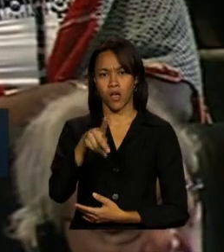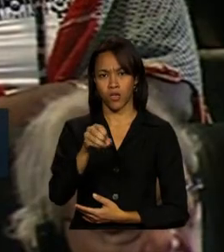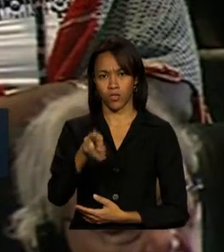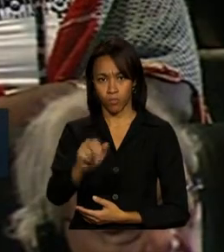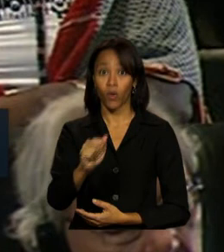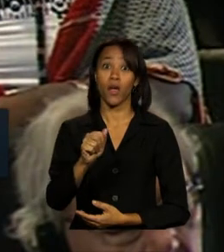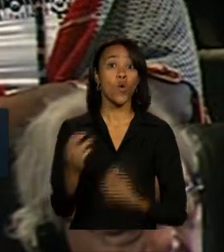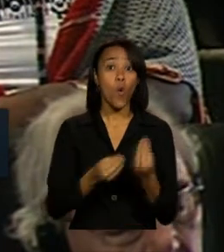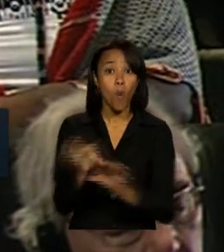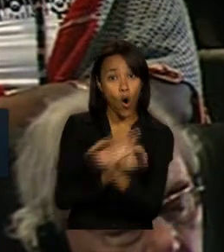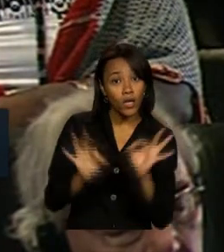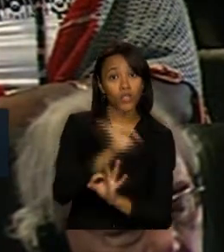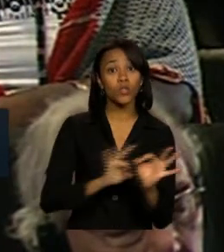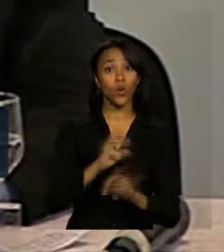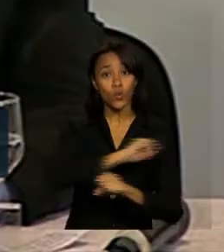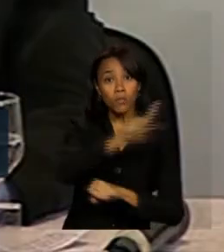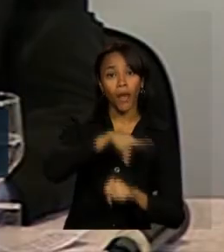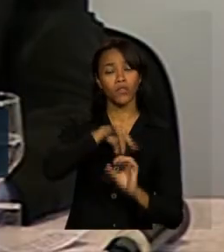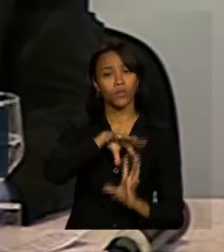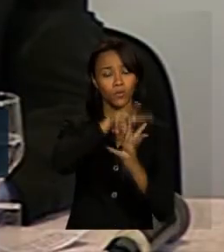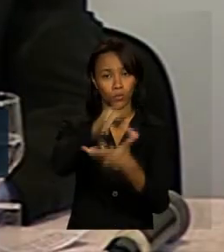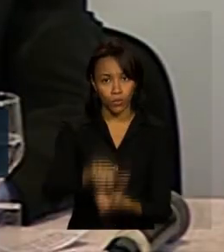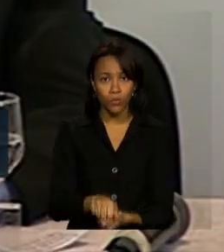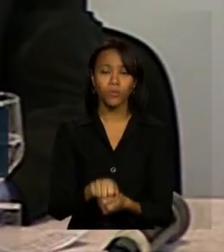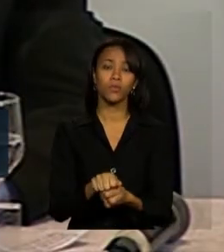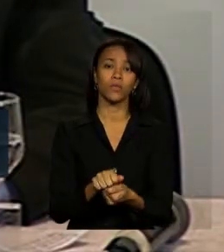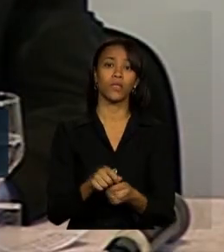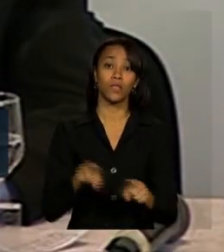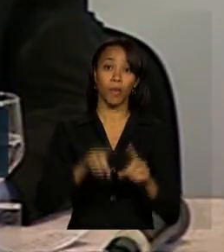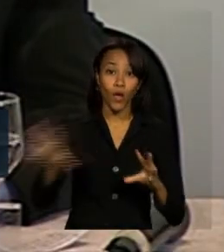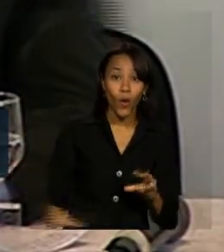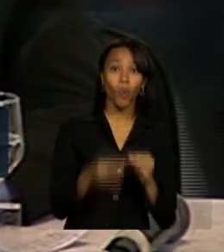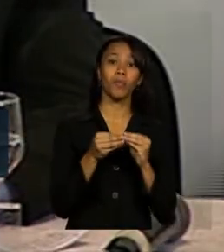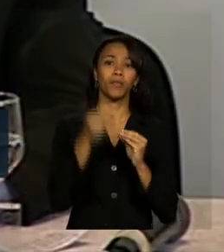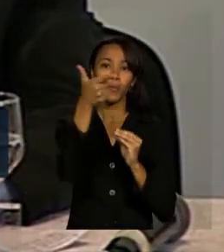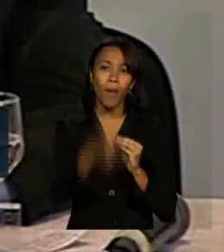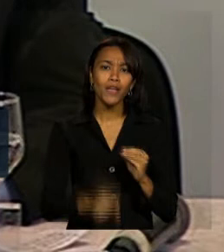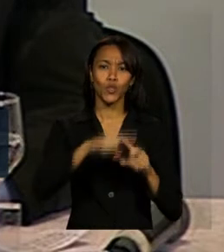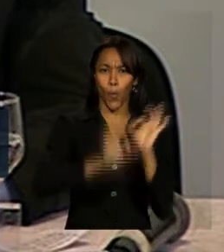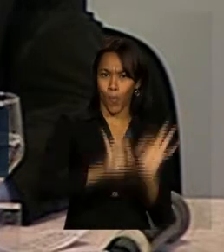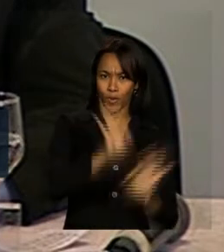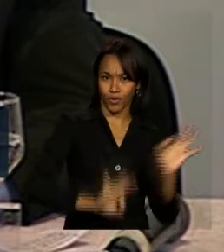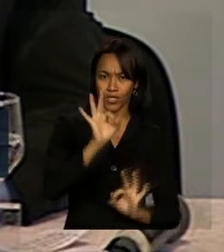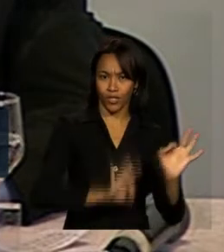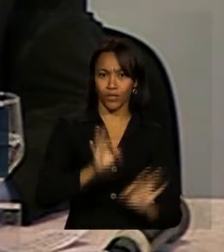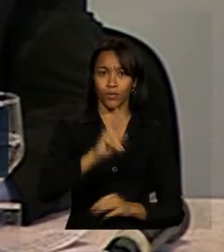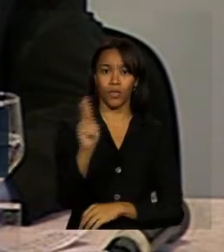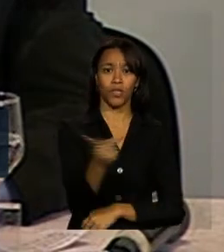formação dos países do mundo, complementando assim o mais abrangente projeto